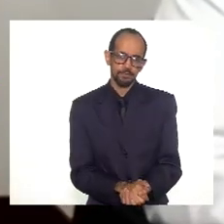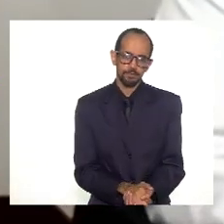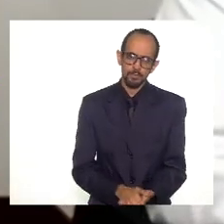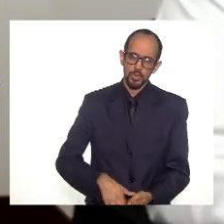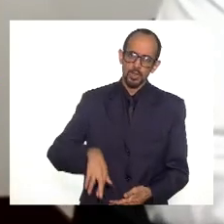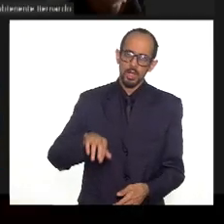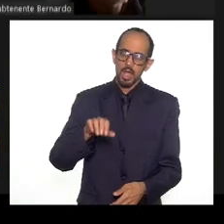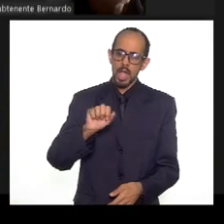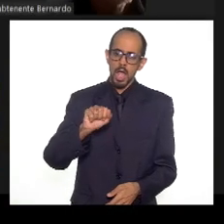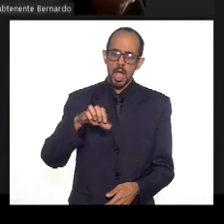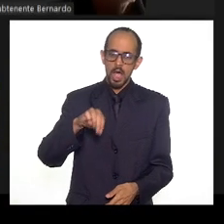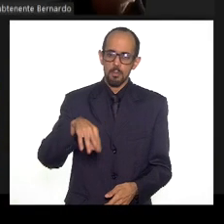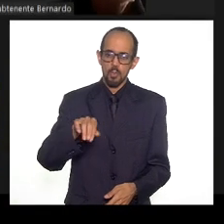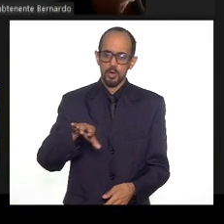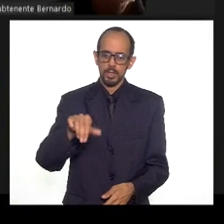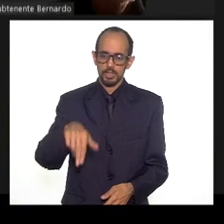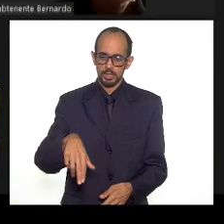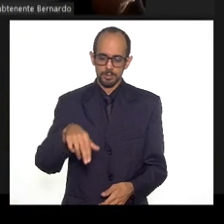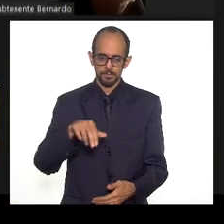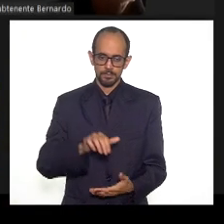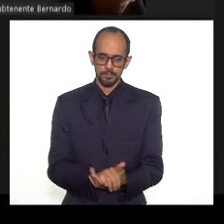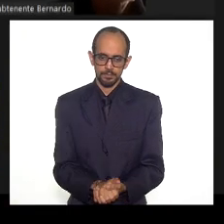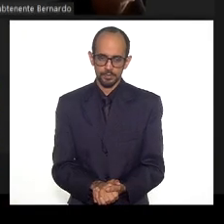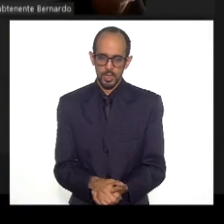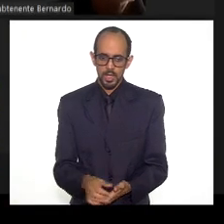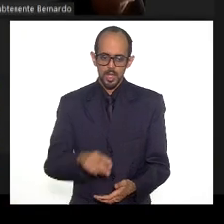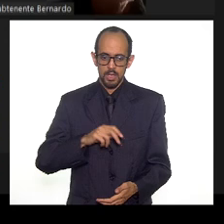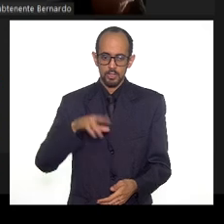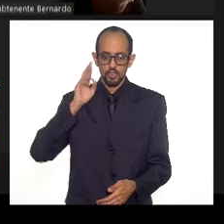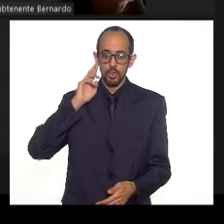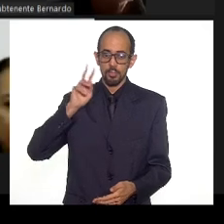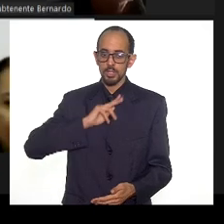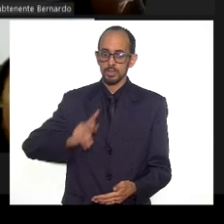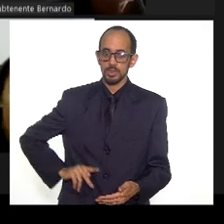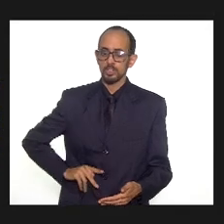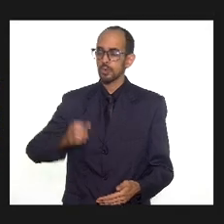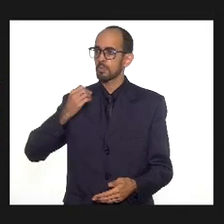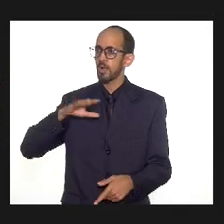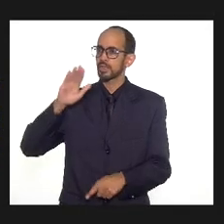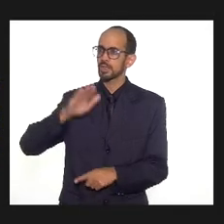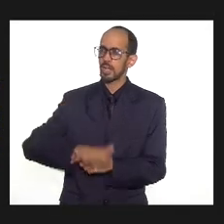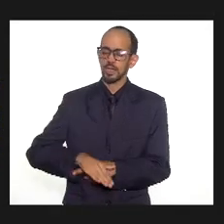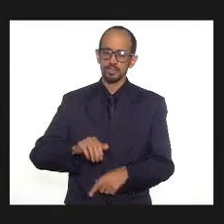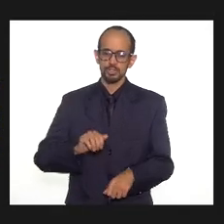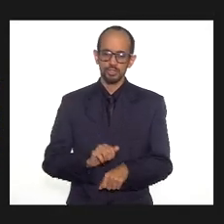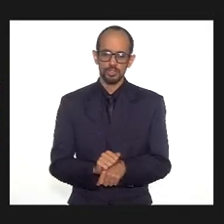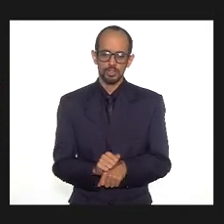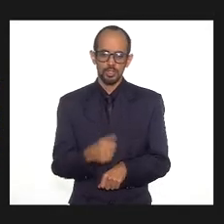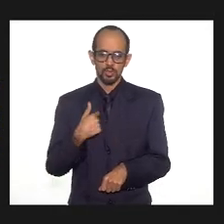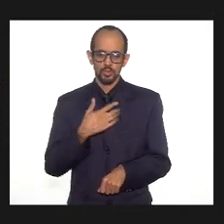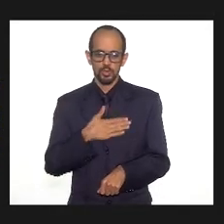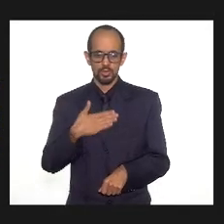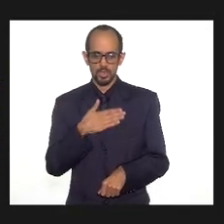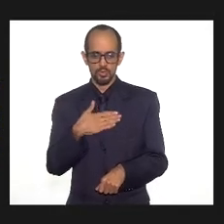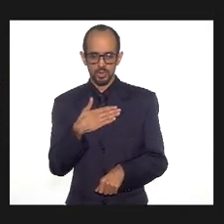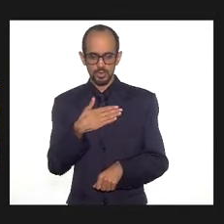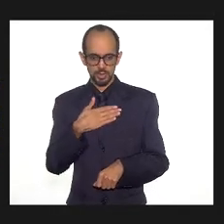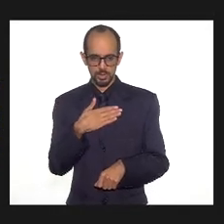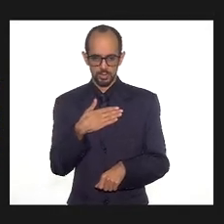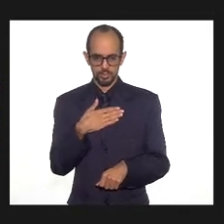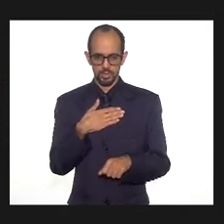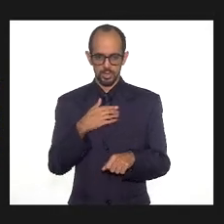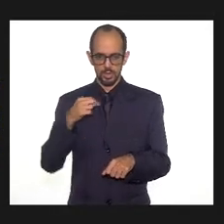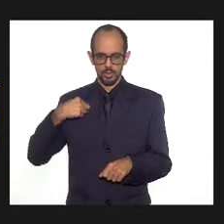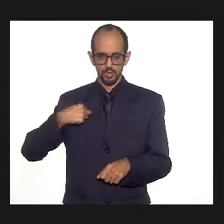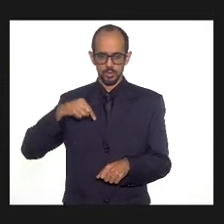Amorim. Senhor presidente, boa tarde a todos. Com muita satisfação, estou aqui no gabinete, no Alerjão,